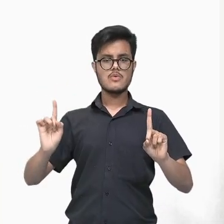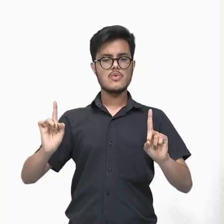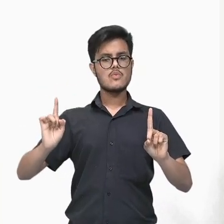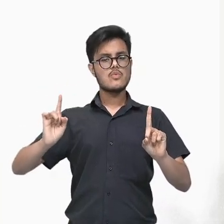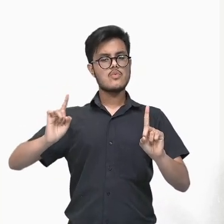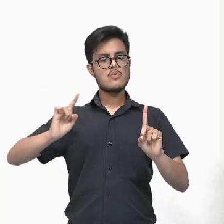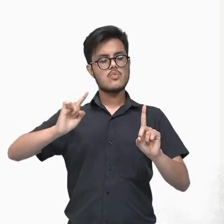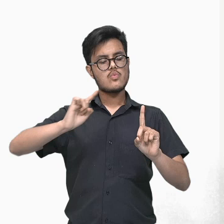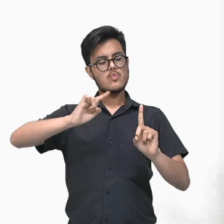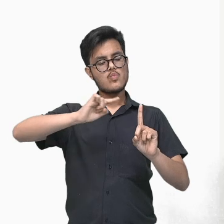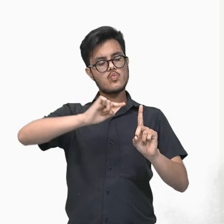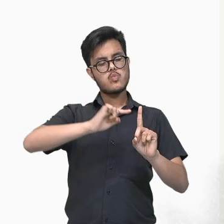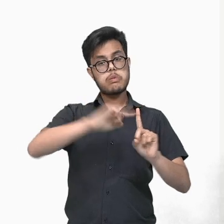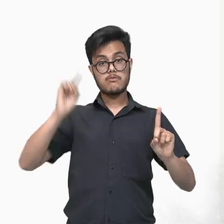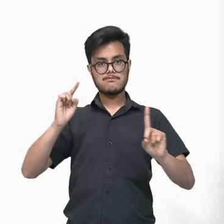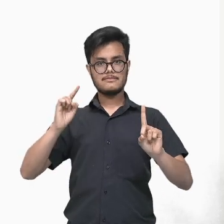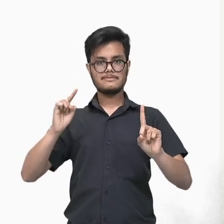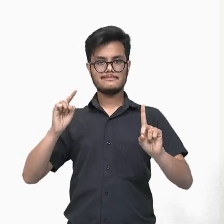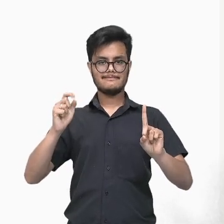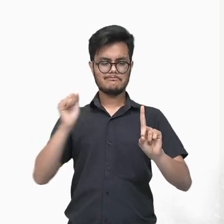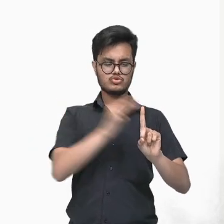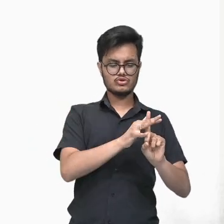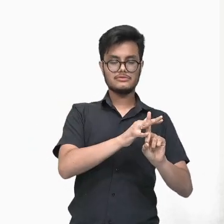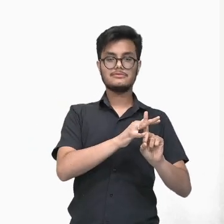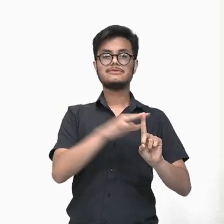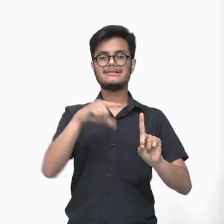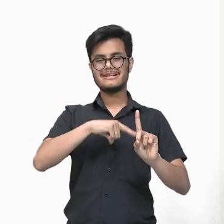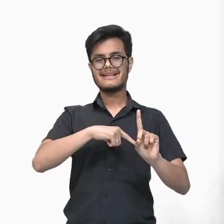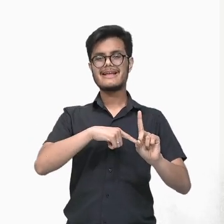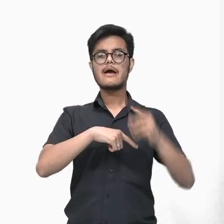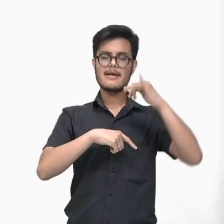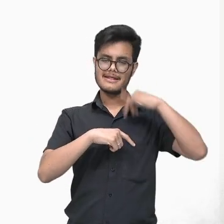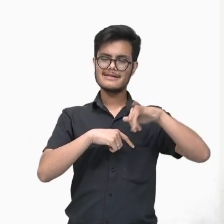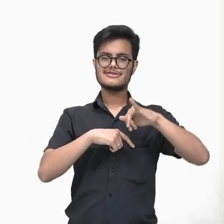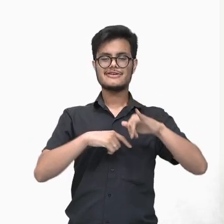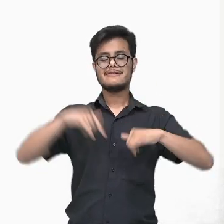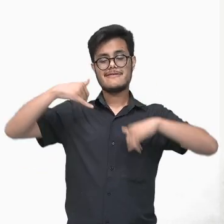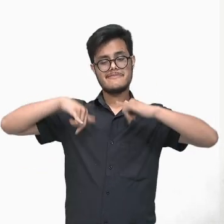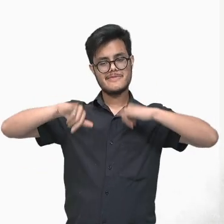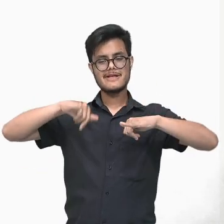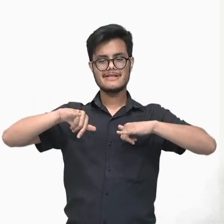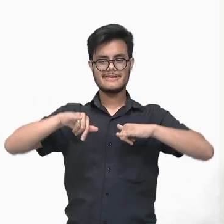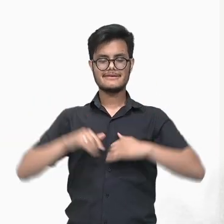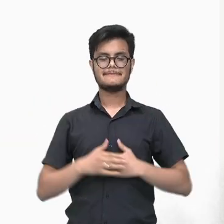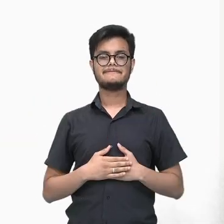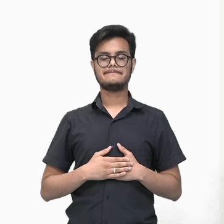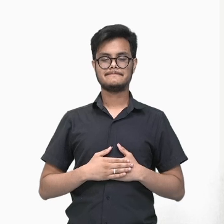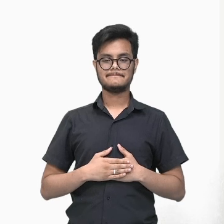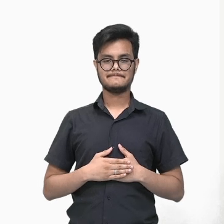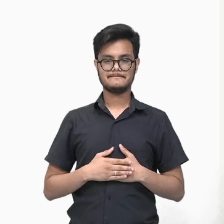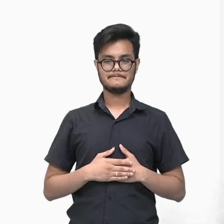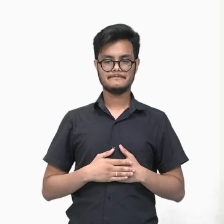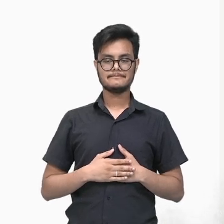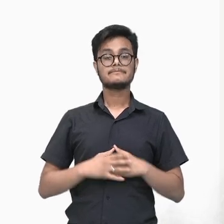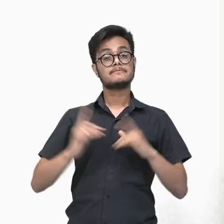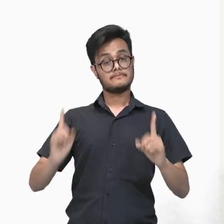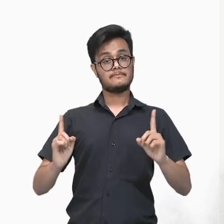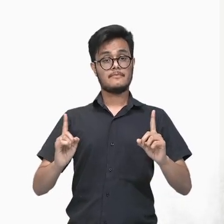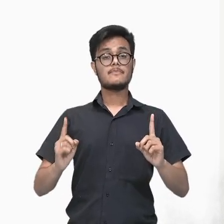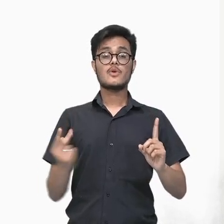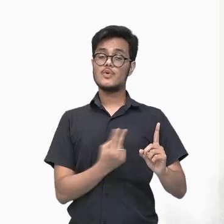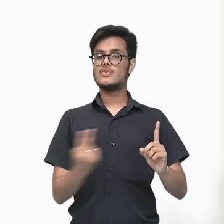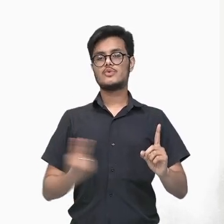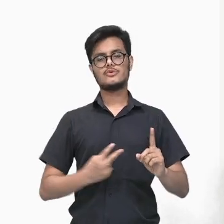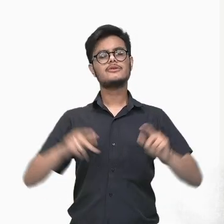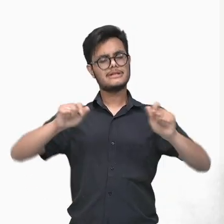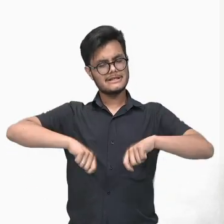corpo eletrizado é encostado no corpo neutro, os efeitos, eu tenho os corpos ficam eletrizados